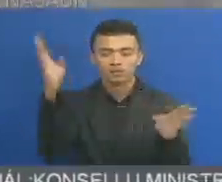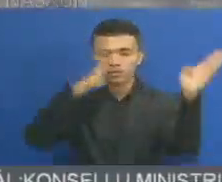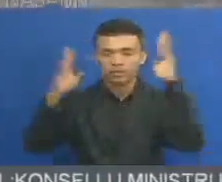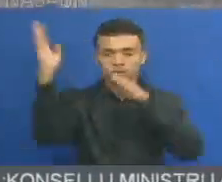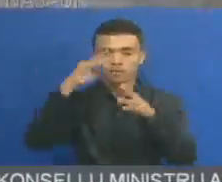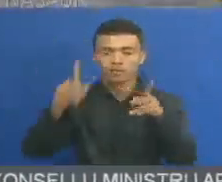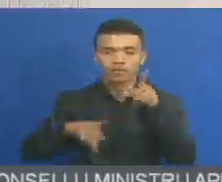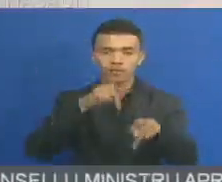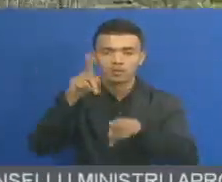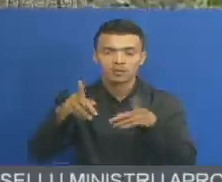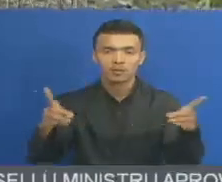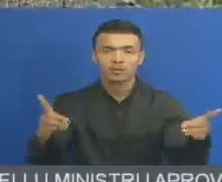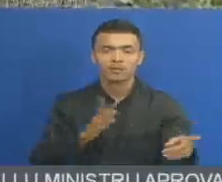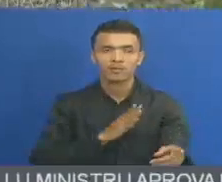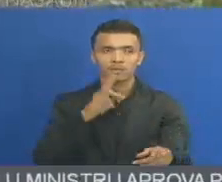Betano enfrenta.